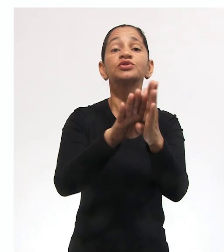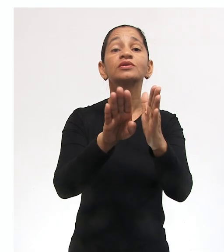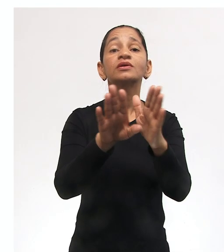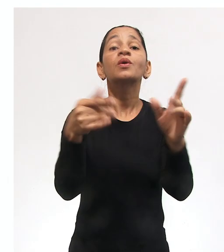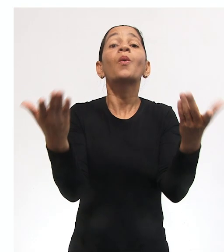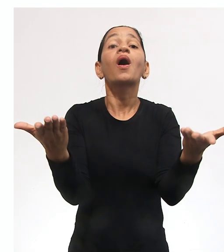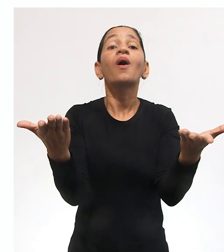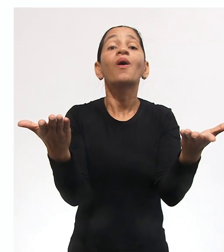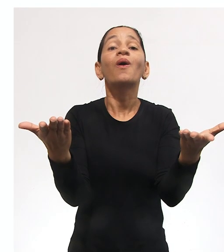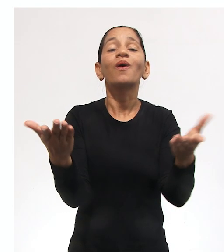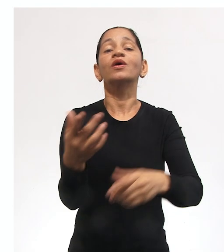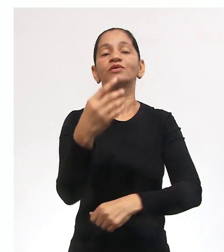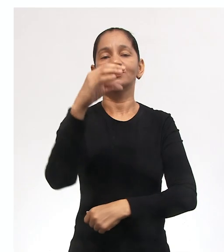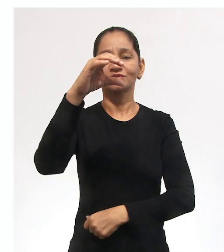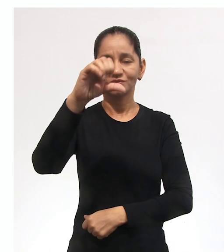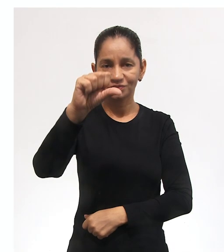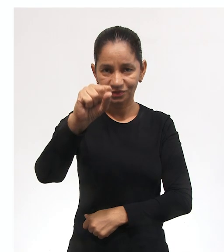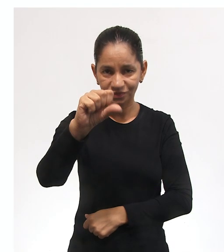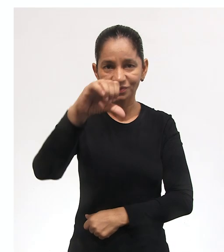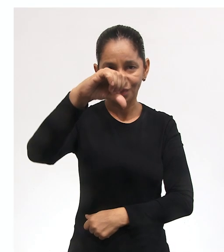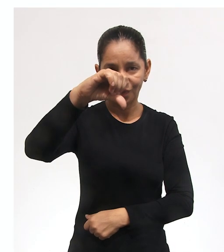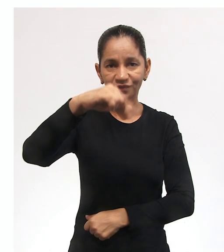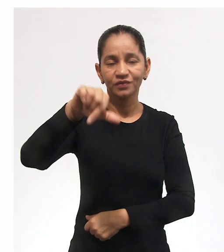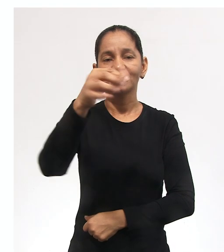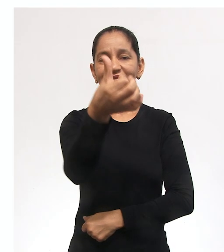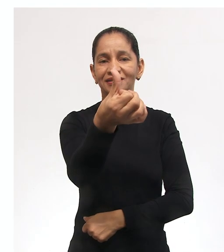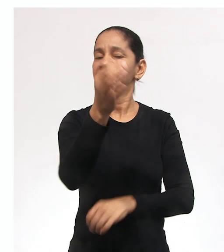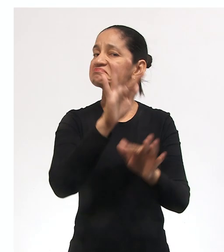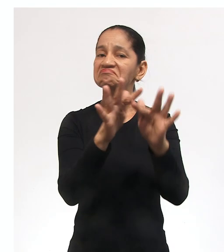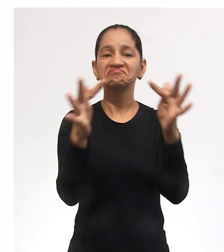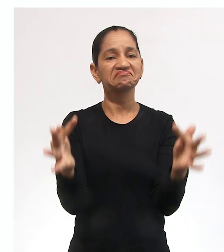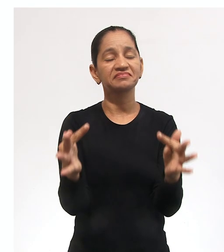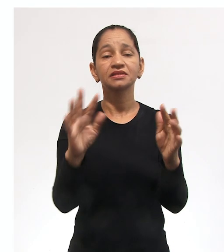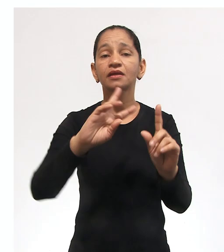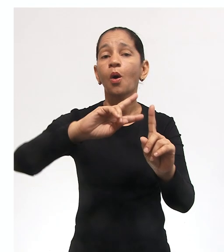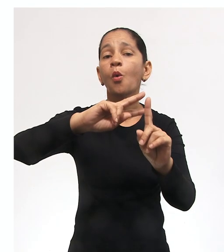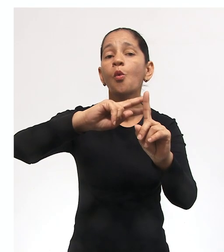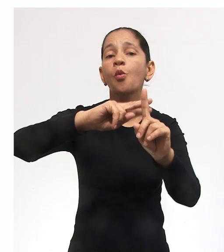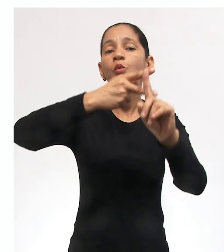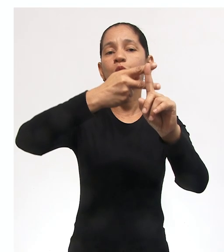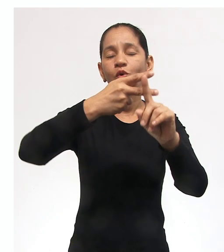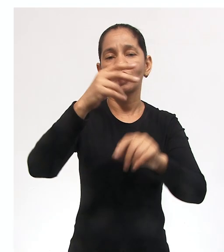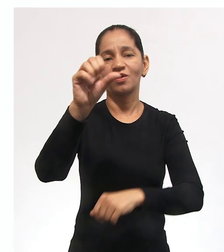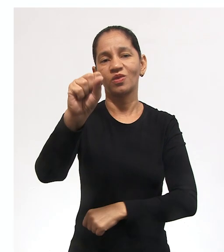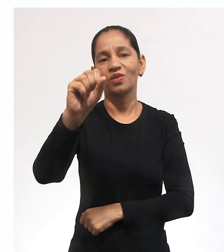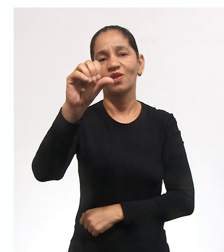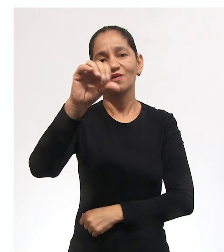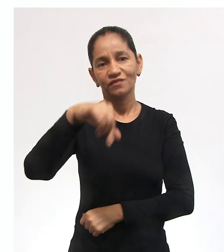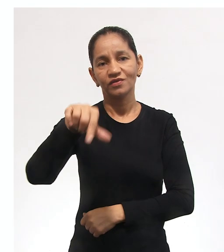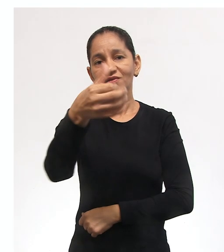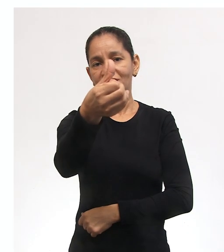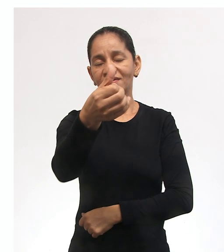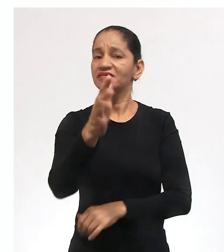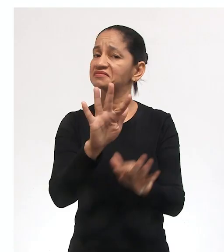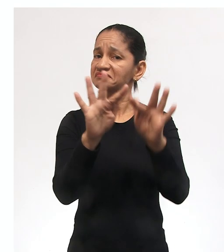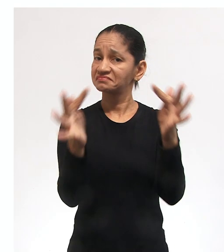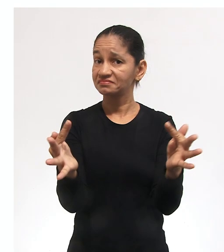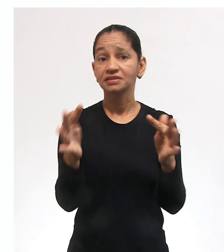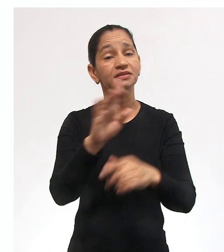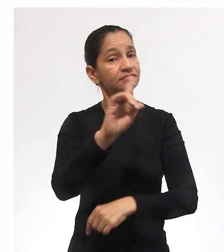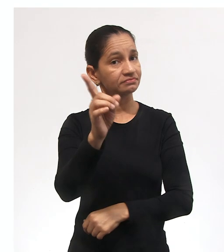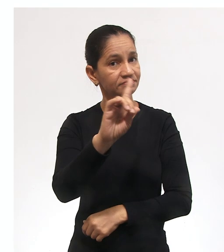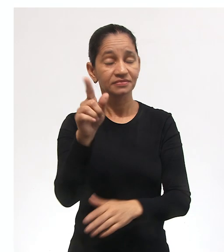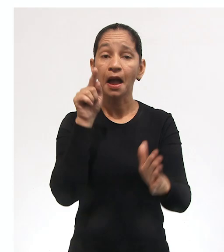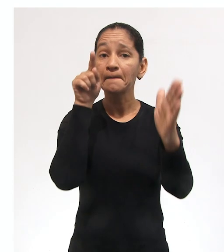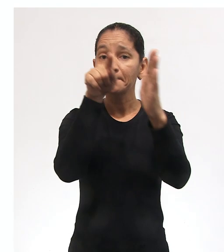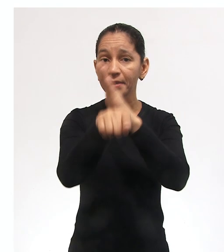em 9,6, tá? Então, ele teve um aumento de R$ 9,60. Só que, como a